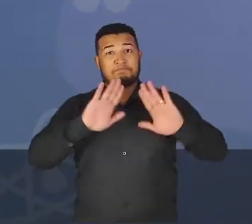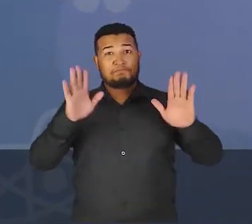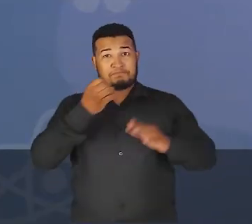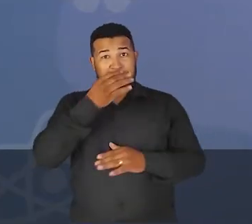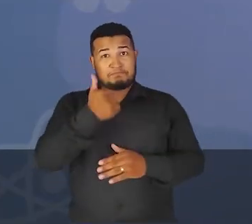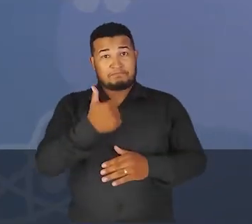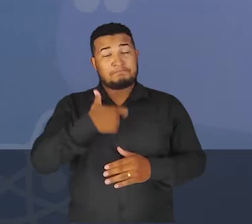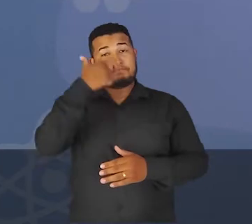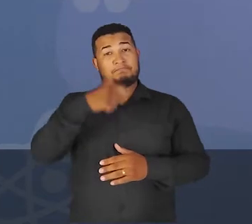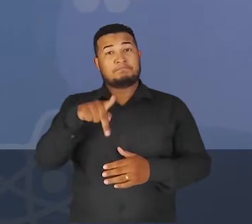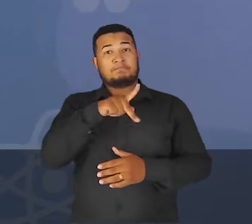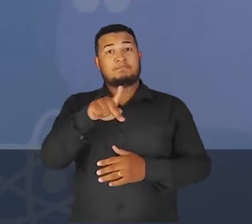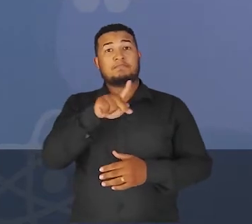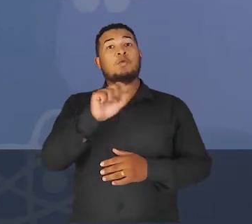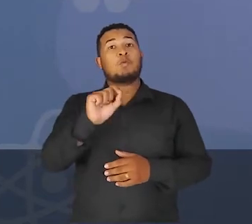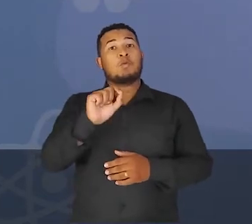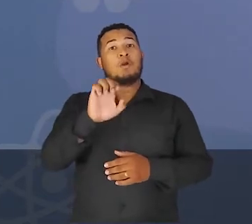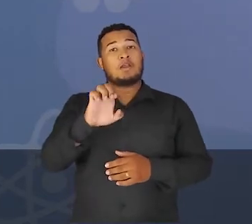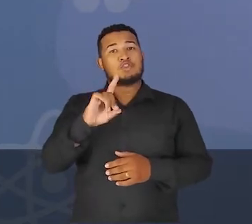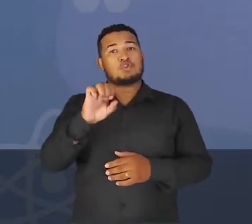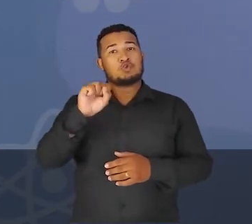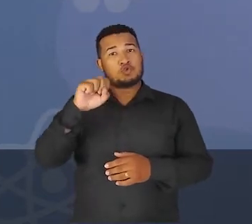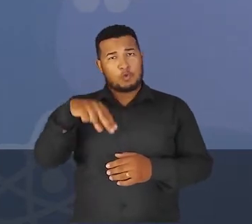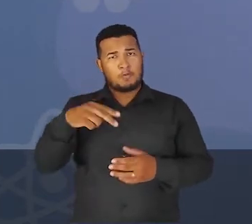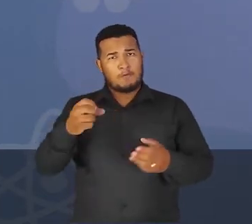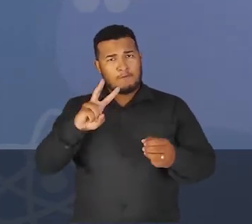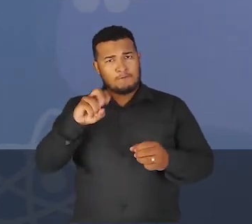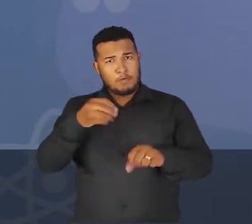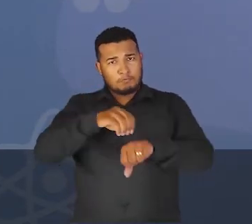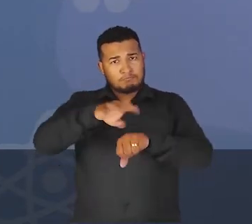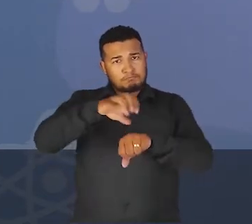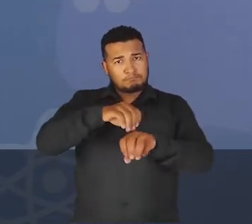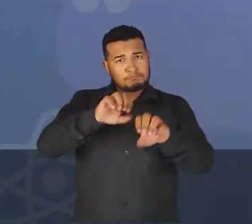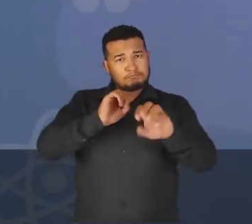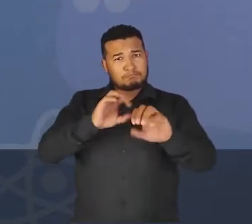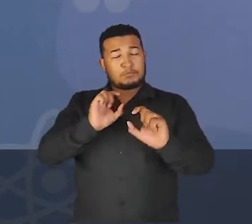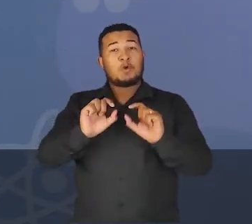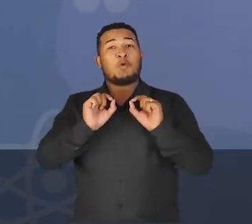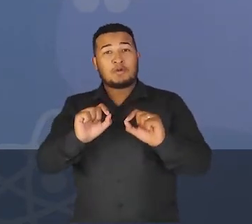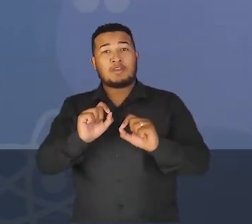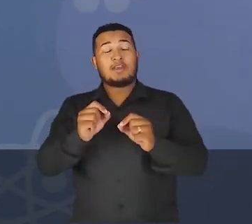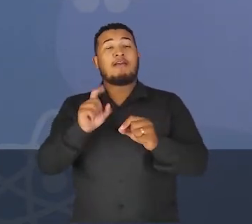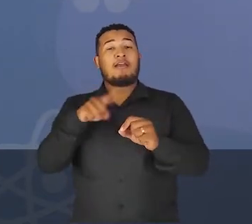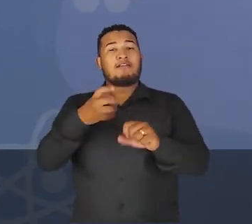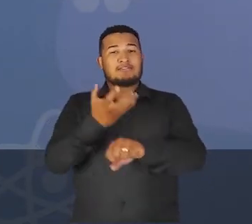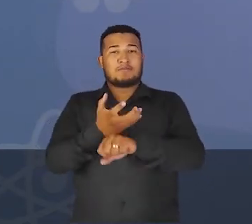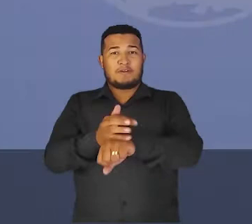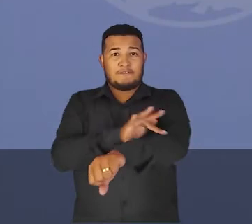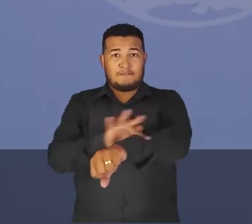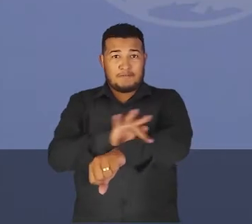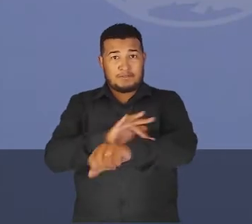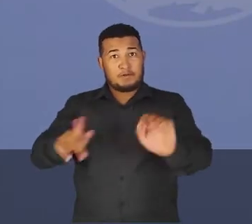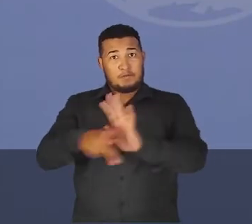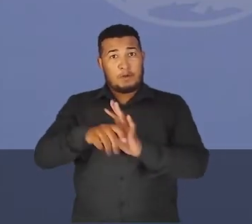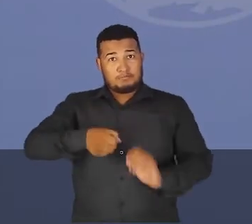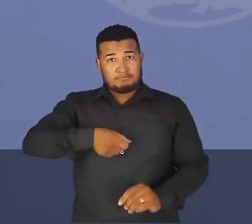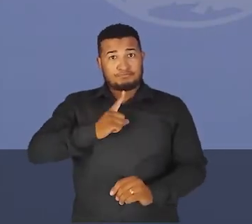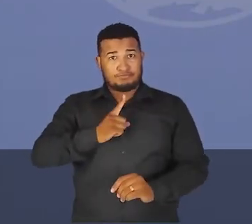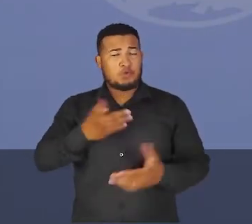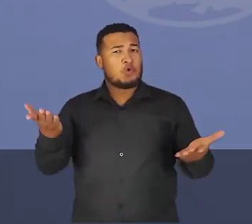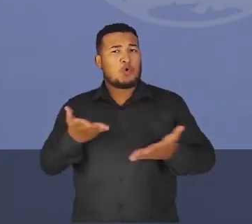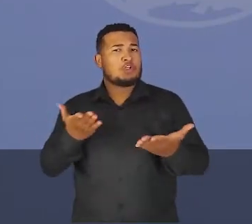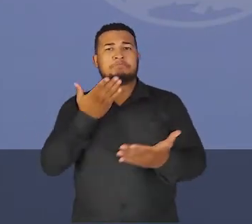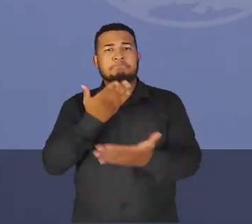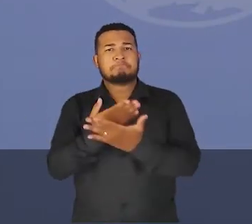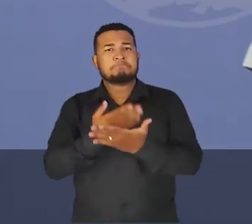Olá, tudo bem? Eu sou o professor Epson Miranda e vou ministrar o curso de Física para as turmas da primeira série do ensino médio. Na aula de hoje,